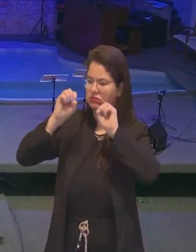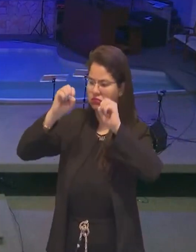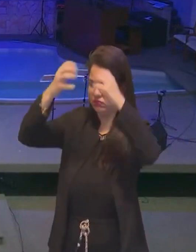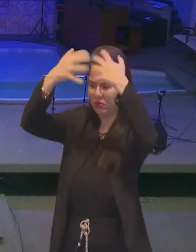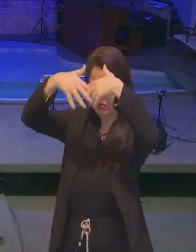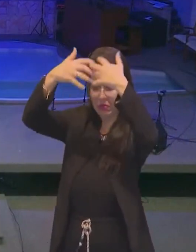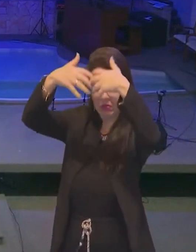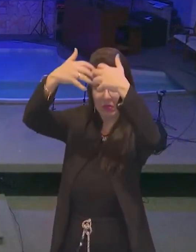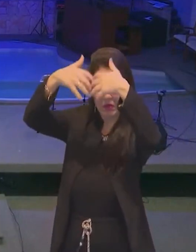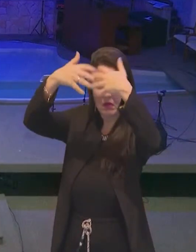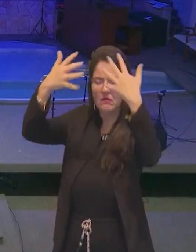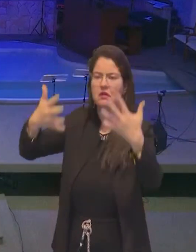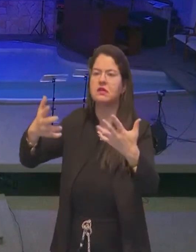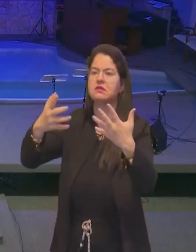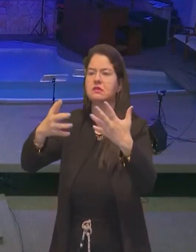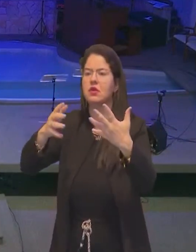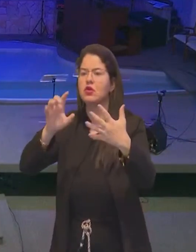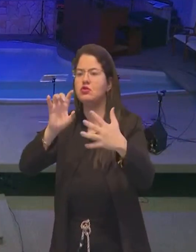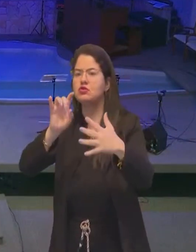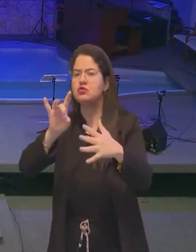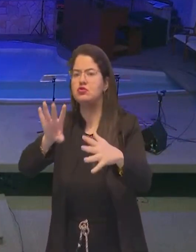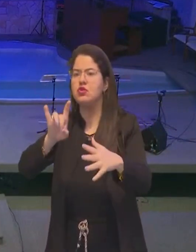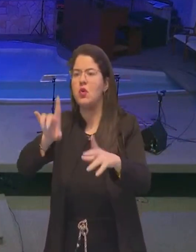só para cobrir um espacinho nos tenores,